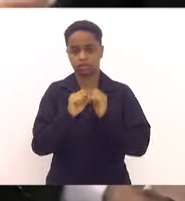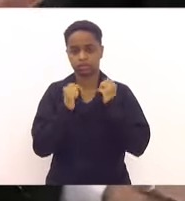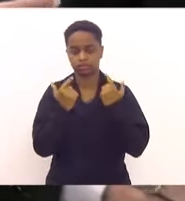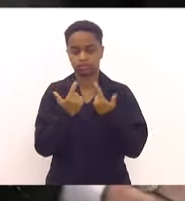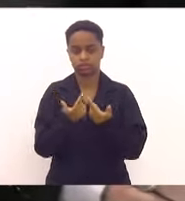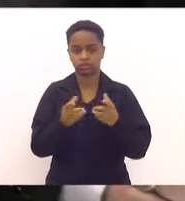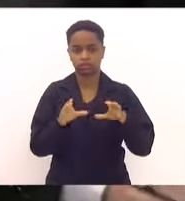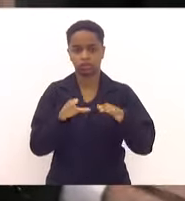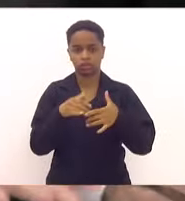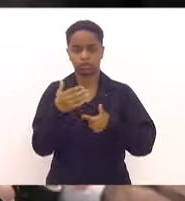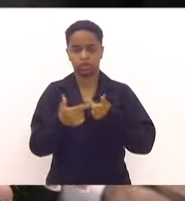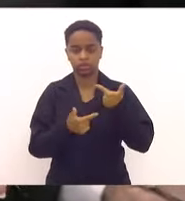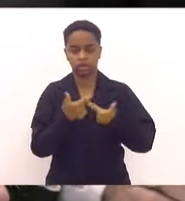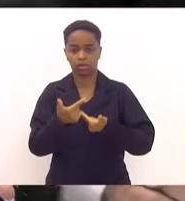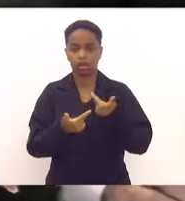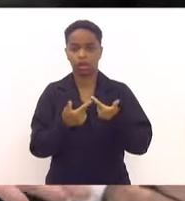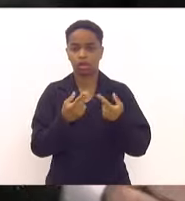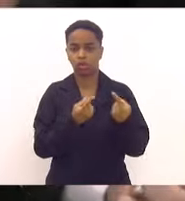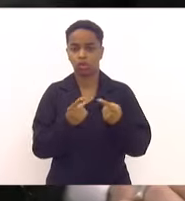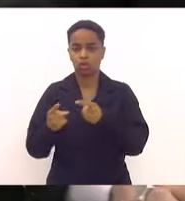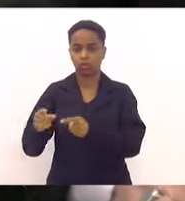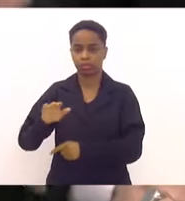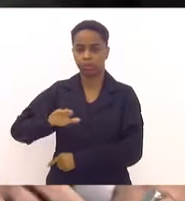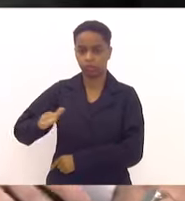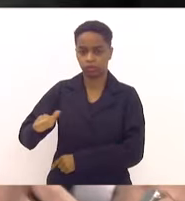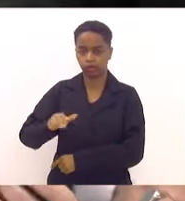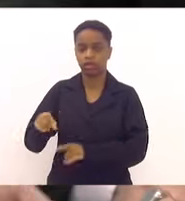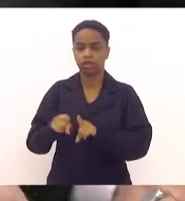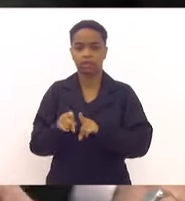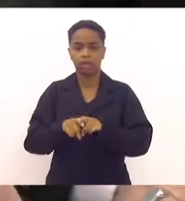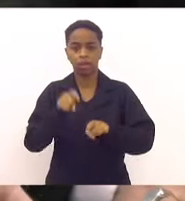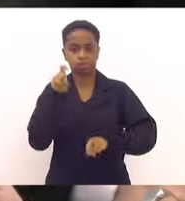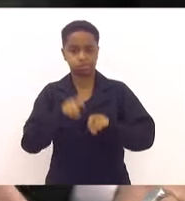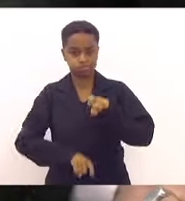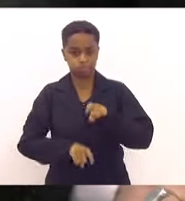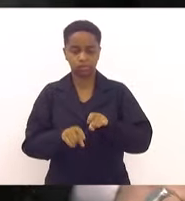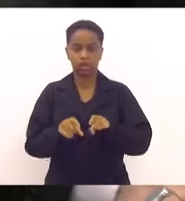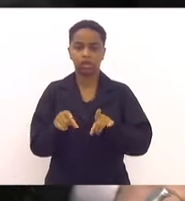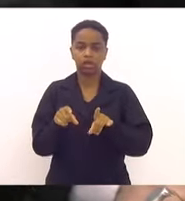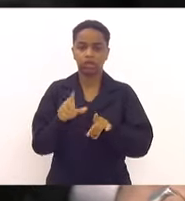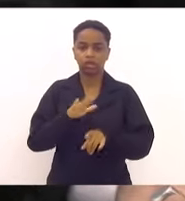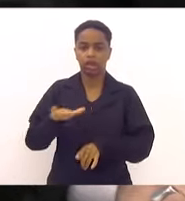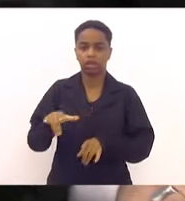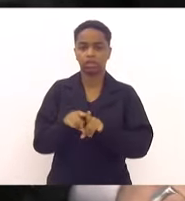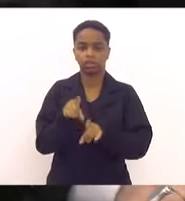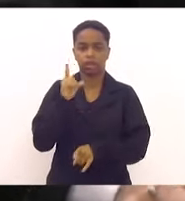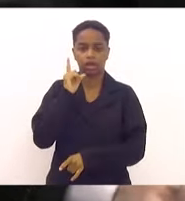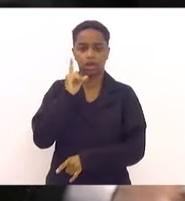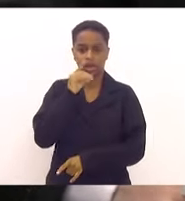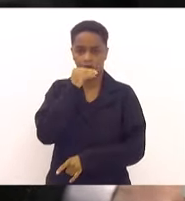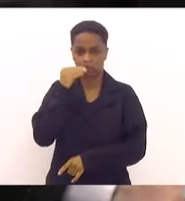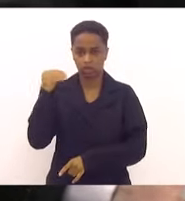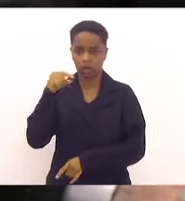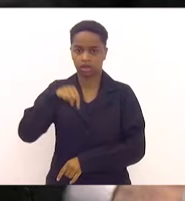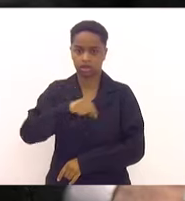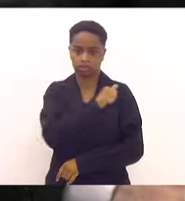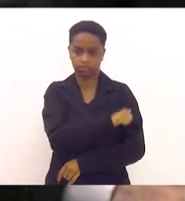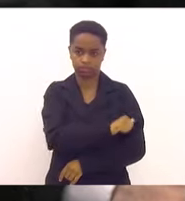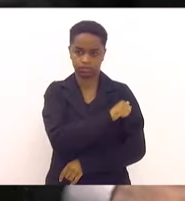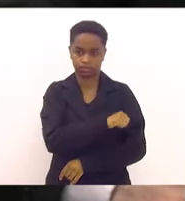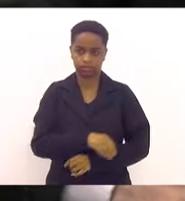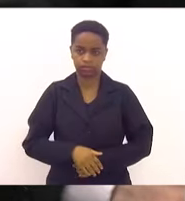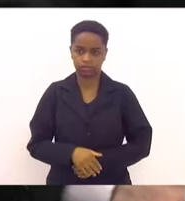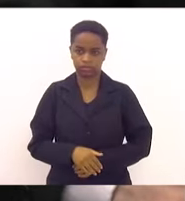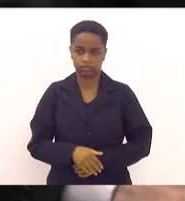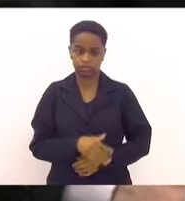Frente Parlamentar de Combate à Pedofilia, ao Abuso e Exploração Sexual de Crianças e Adolescentes no nosso Estado do Rio de Janeiro. Assina